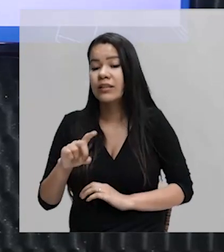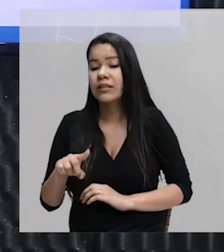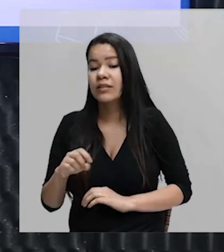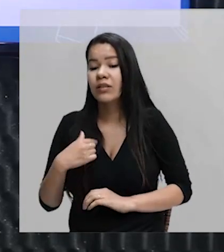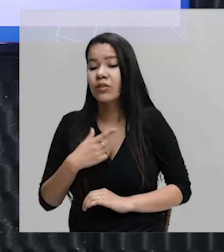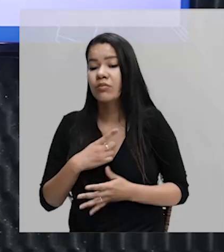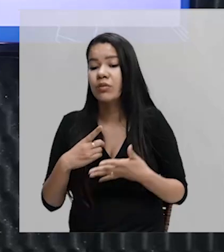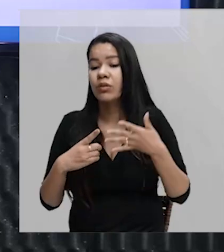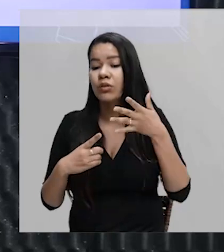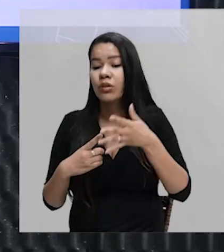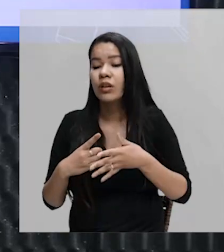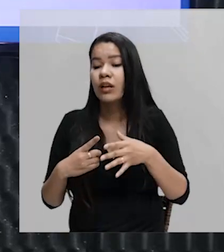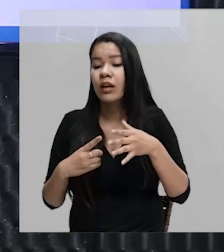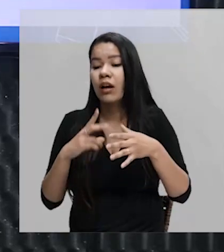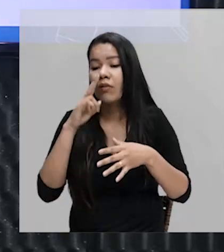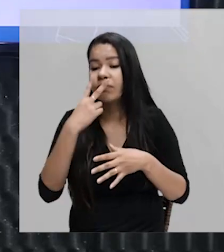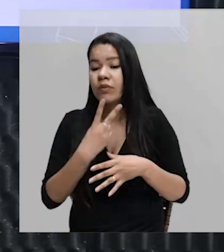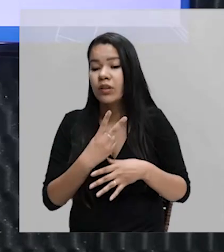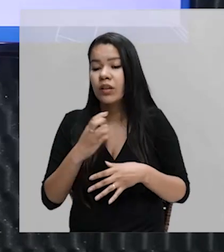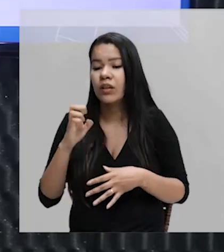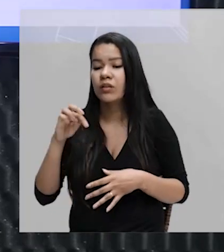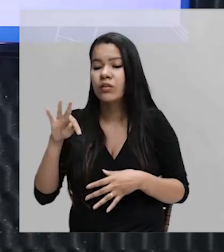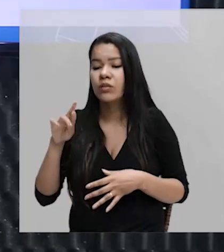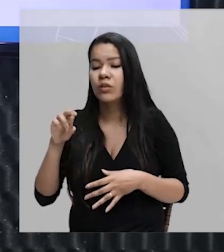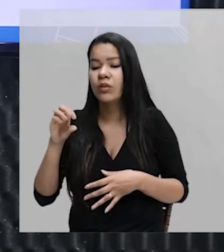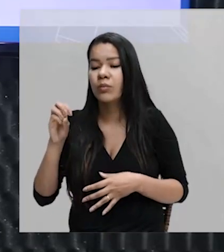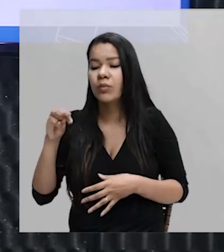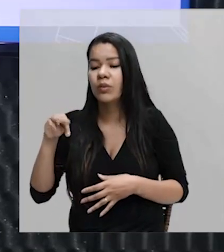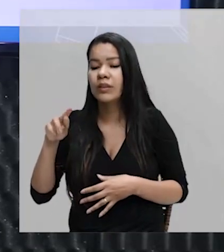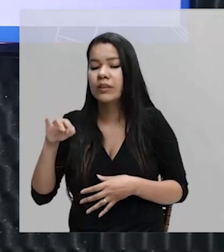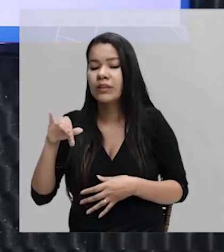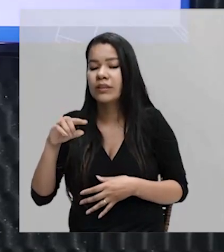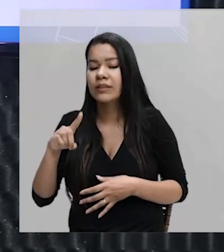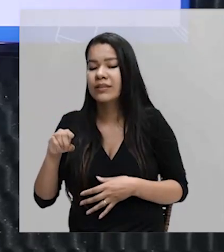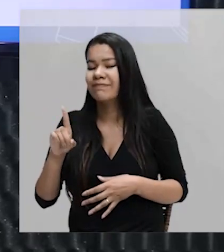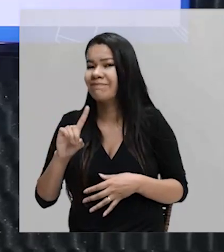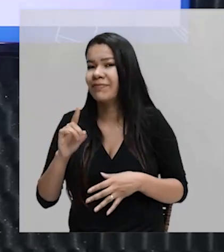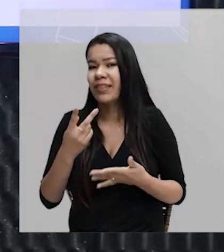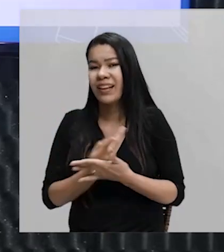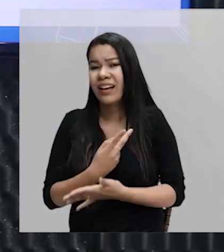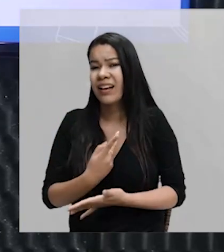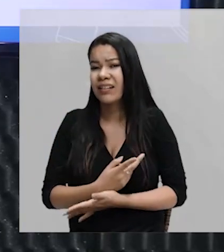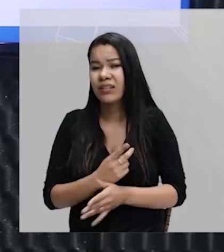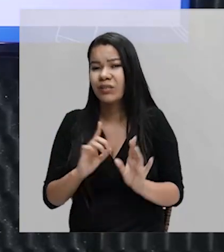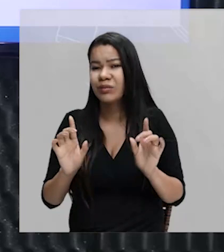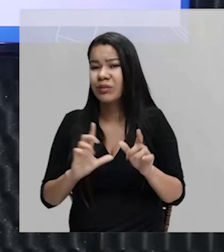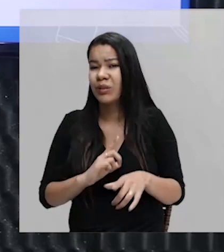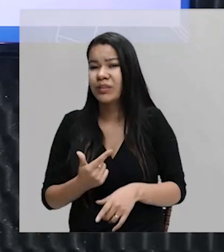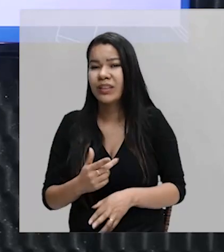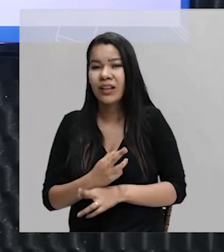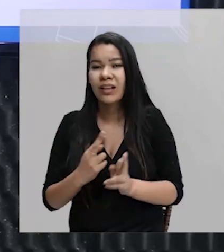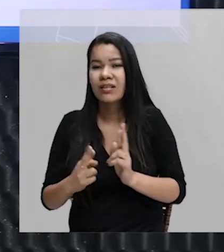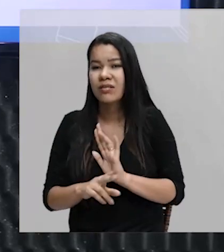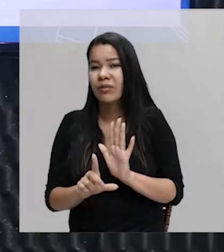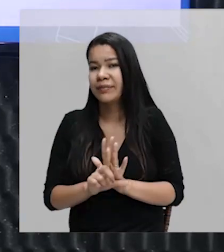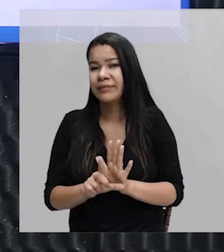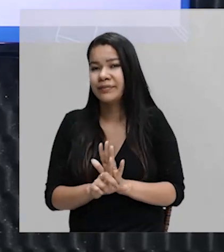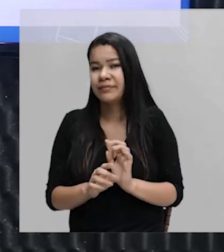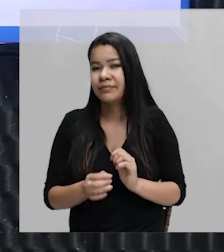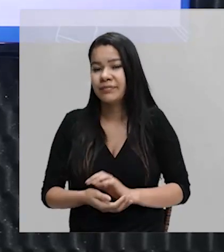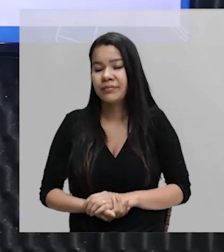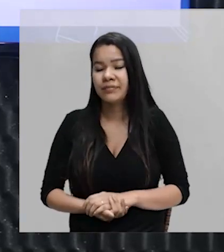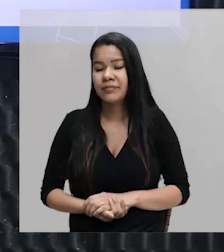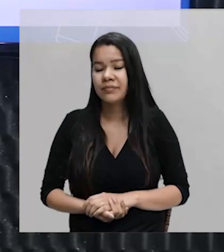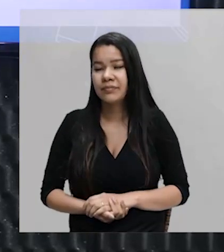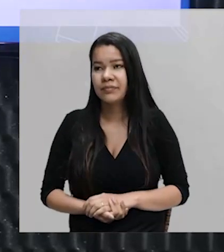da força eletromotriz induzida em um condutor. Não é por conta disso, tá certo? Não é por conta da lei de Lenz que isso acontece, tá